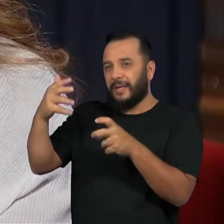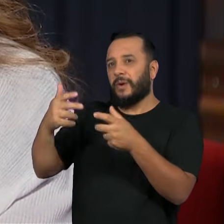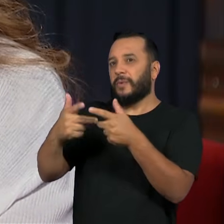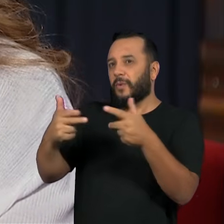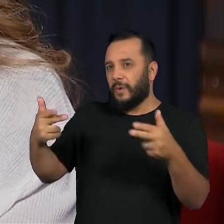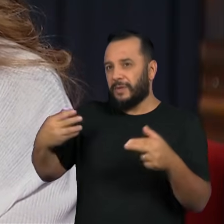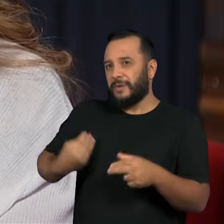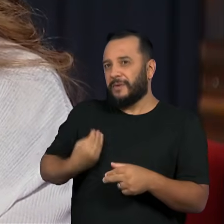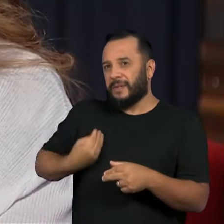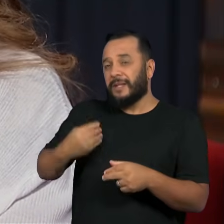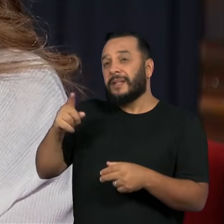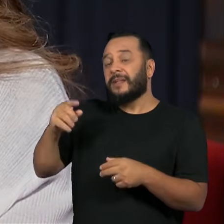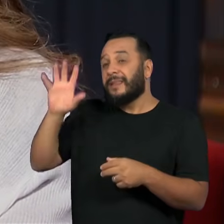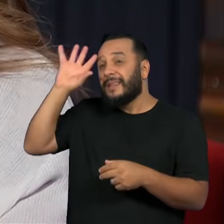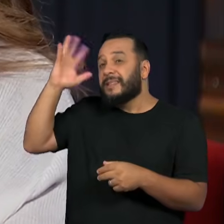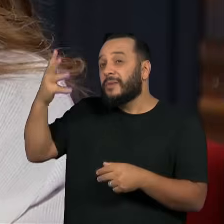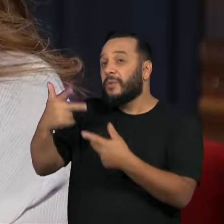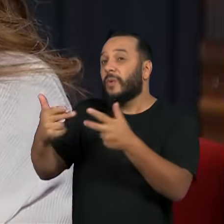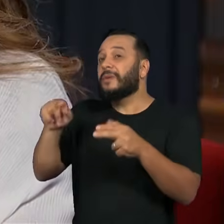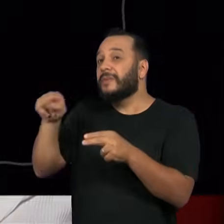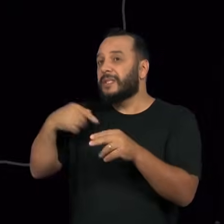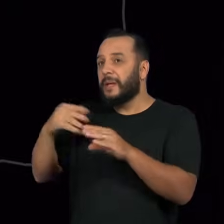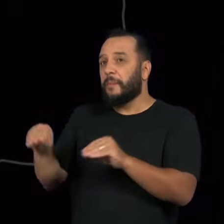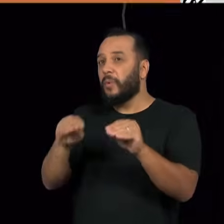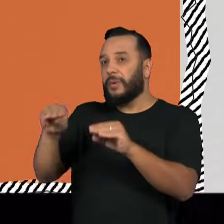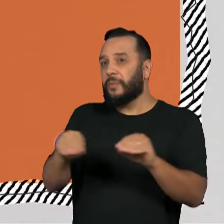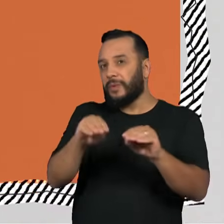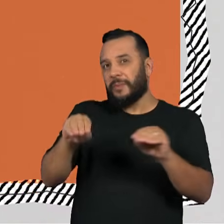muito tempo. E aí, você não tem mais desculpa.